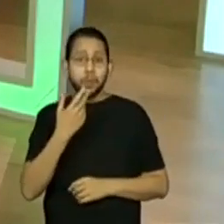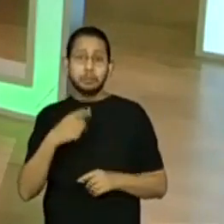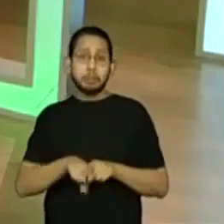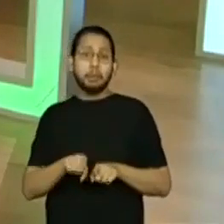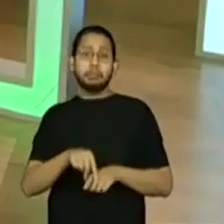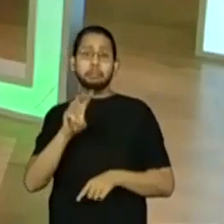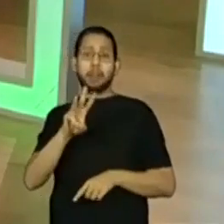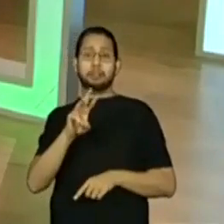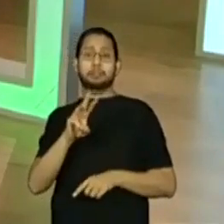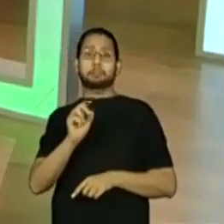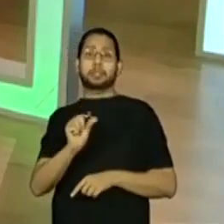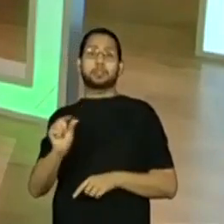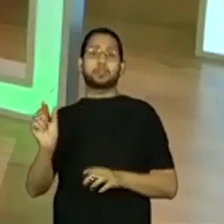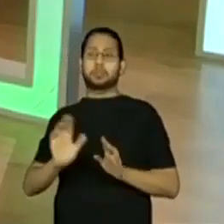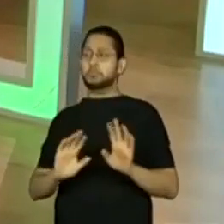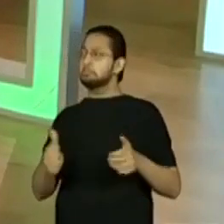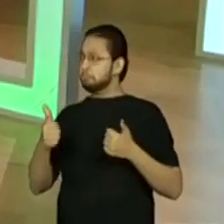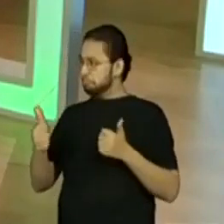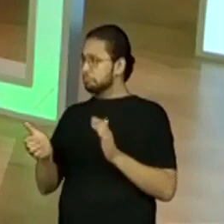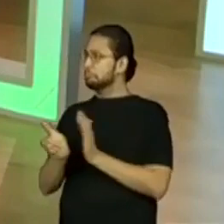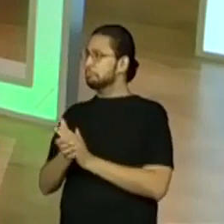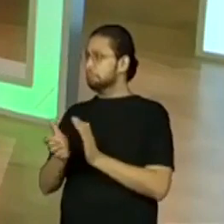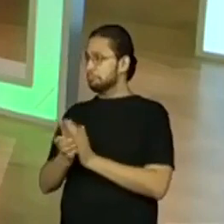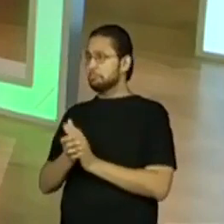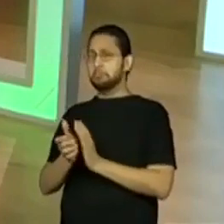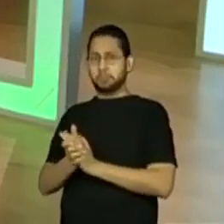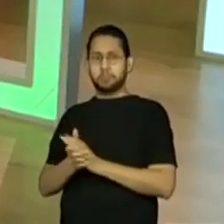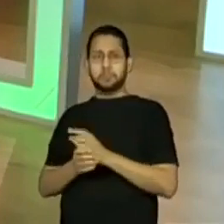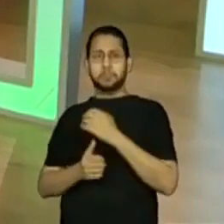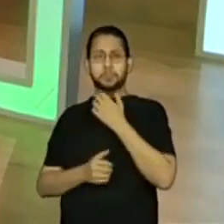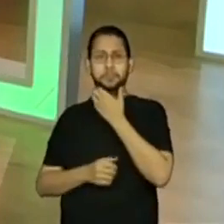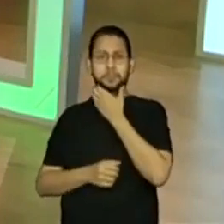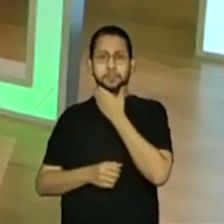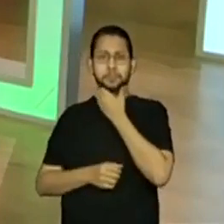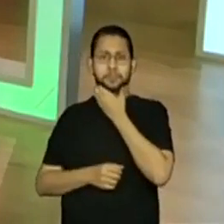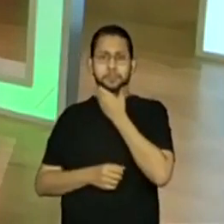pedacinhos. Ótimo. Muito bom. Muito legal.